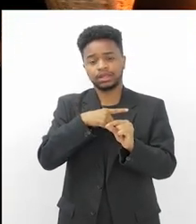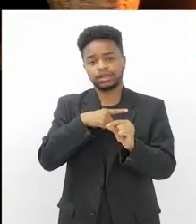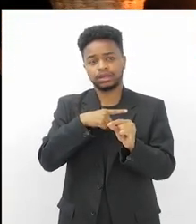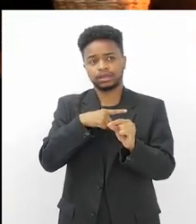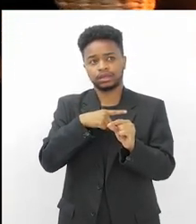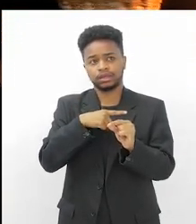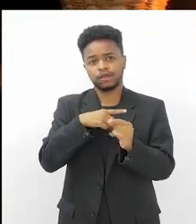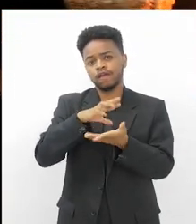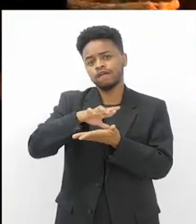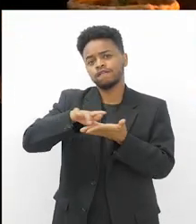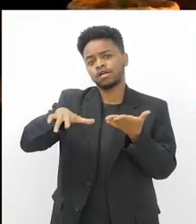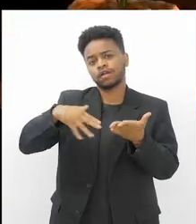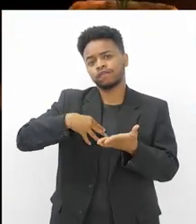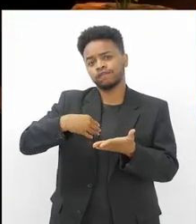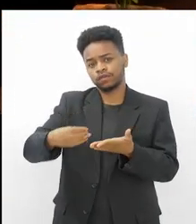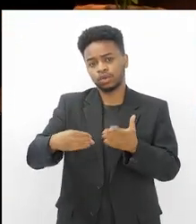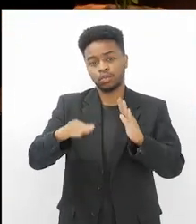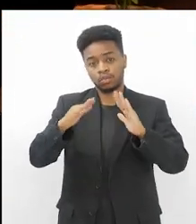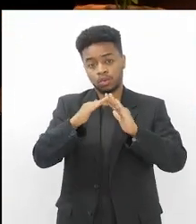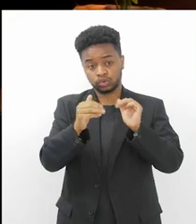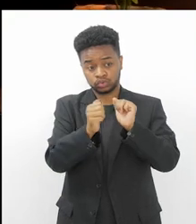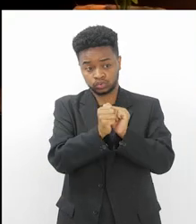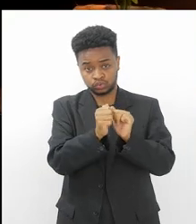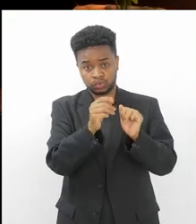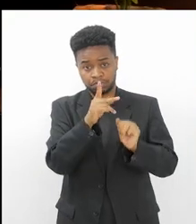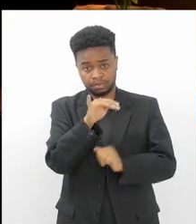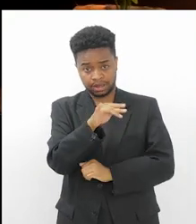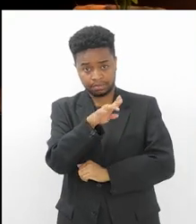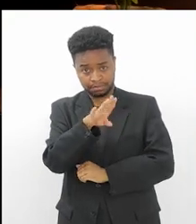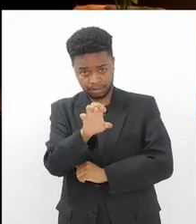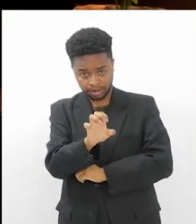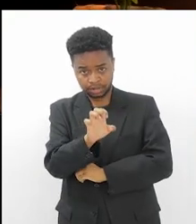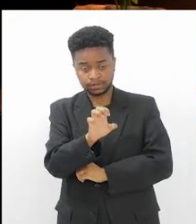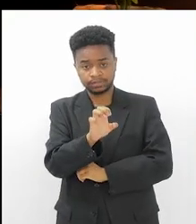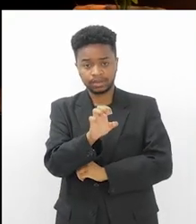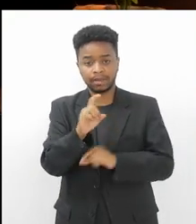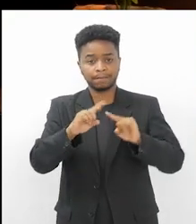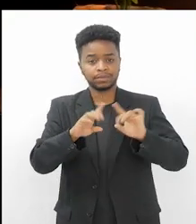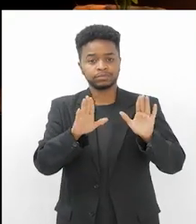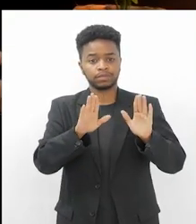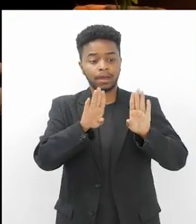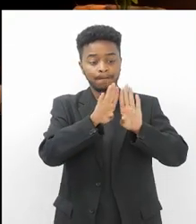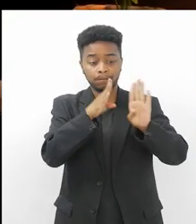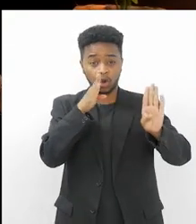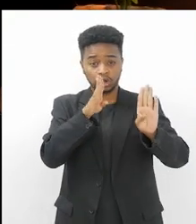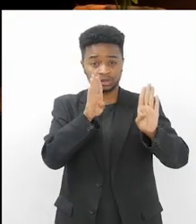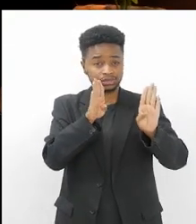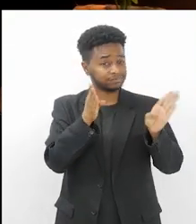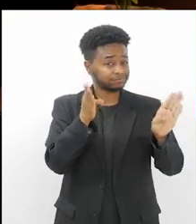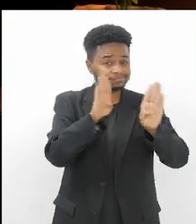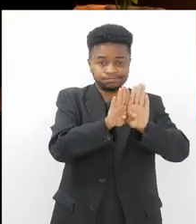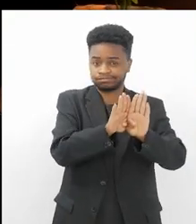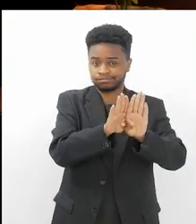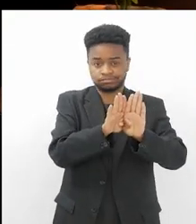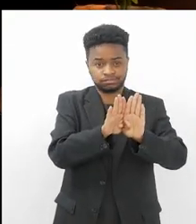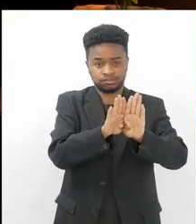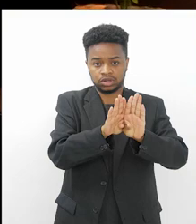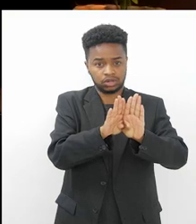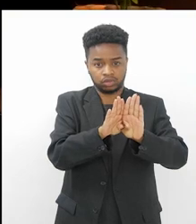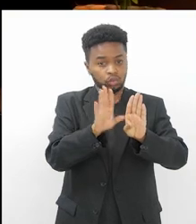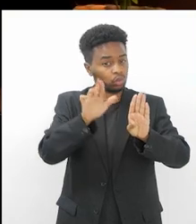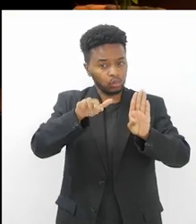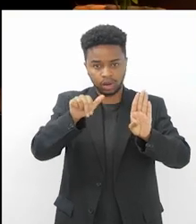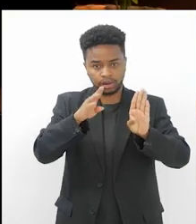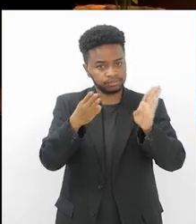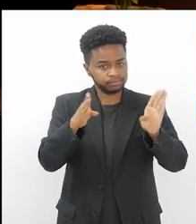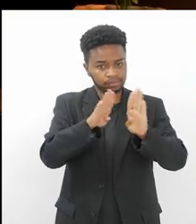vários filhos que moram na casa dos pais, de portas fechadas, e não